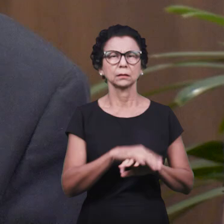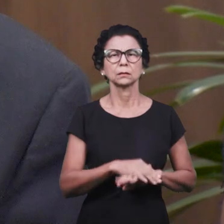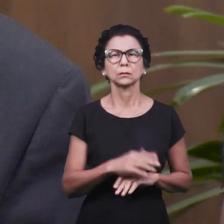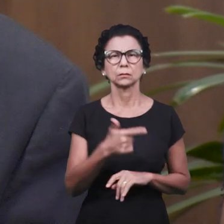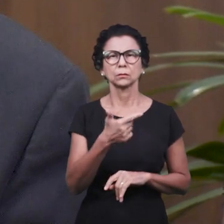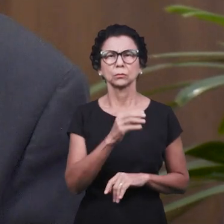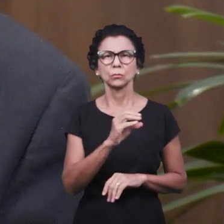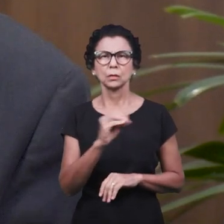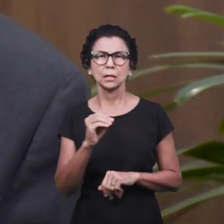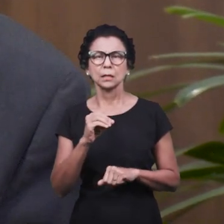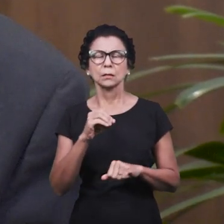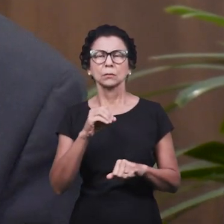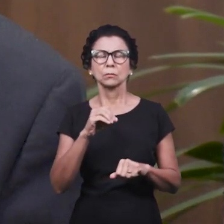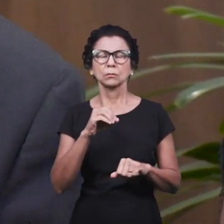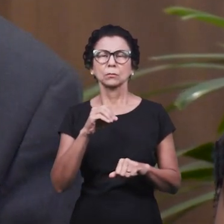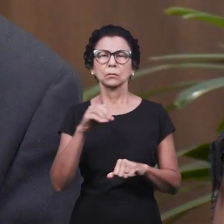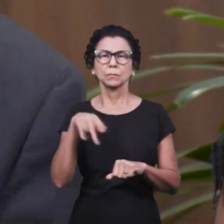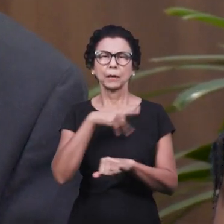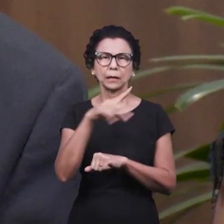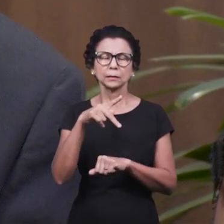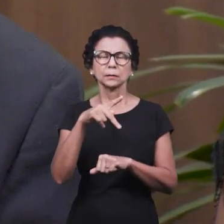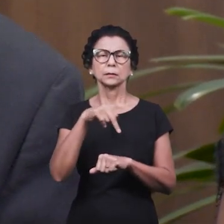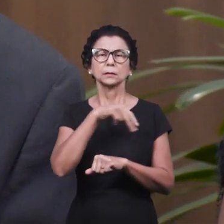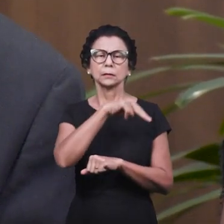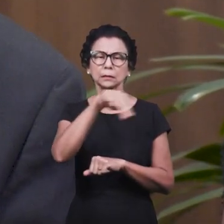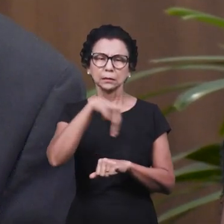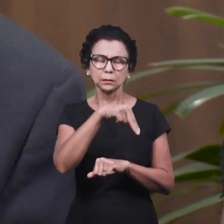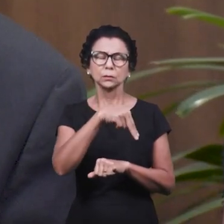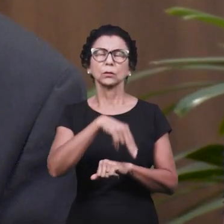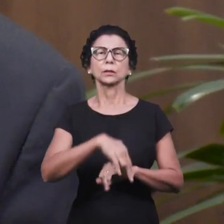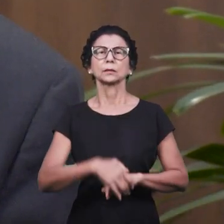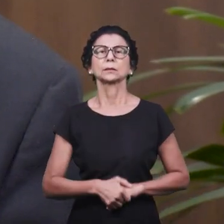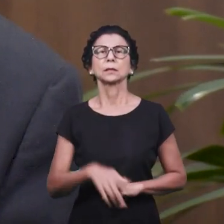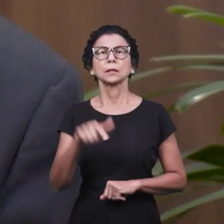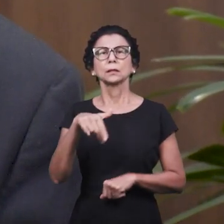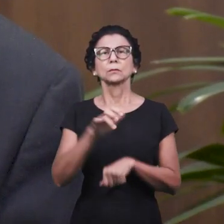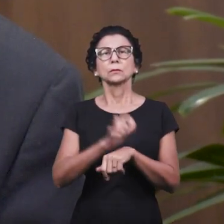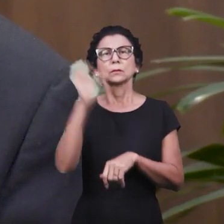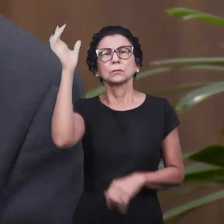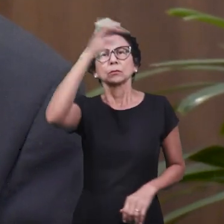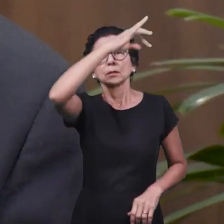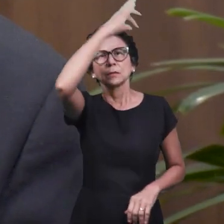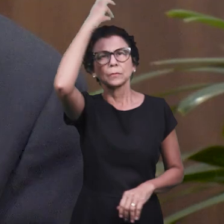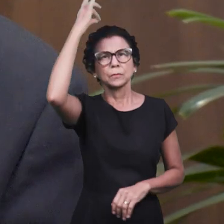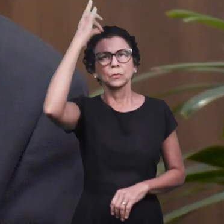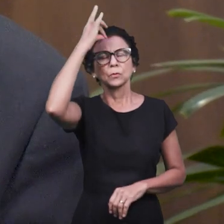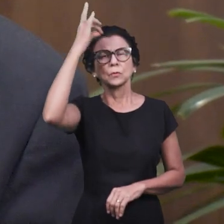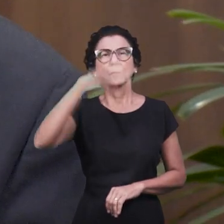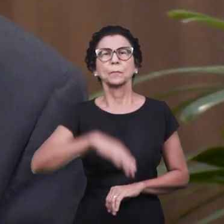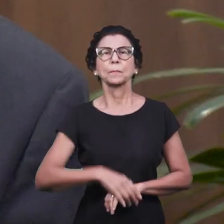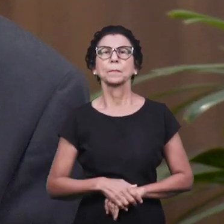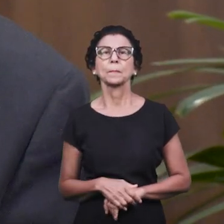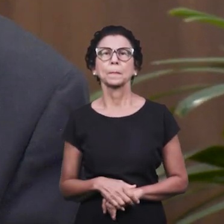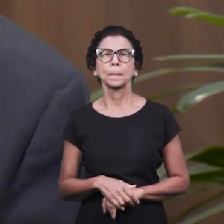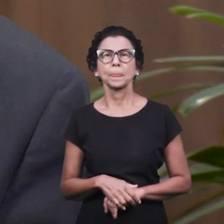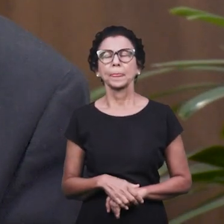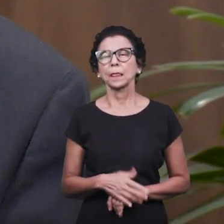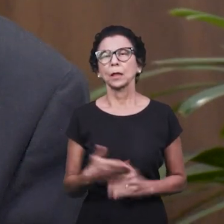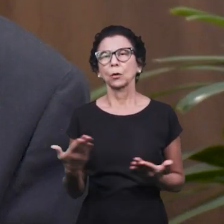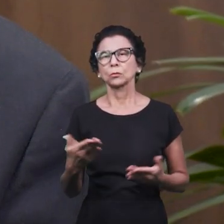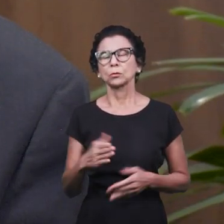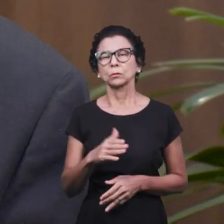países e nações. Aqui no Espírito Santo, o Rotary tem cerca de, hoje, 18